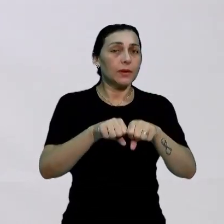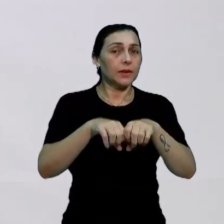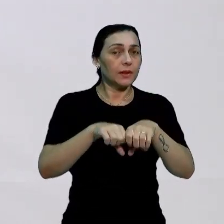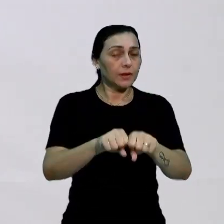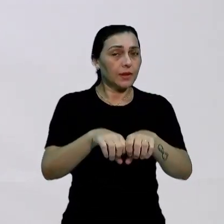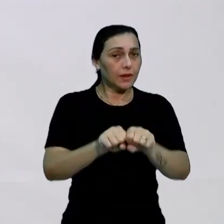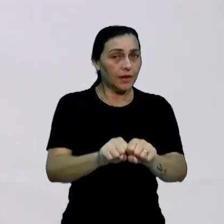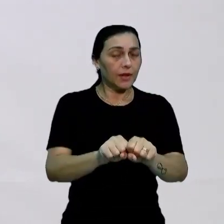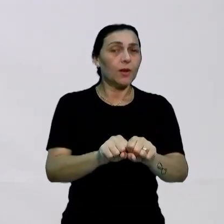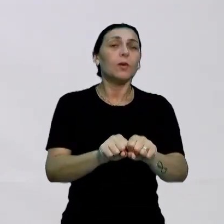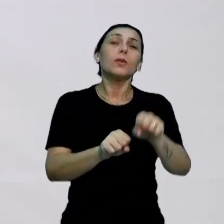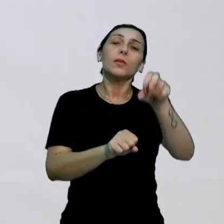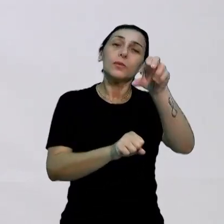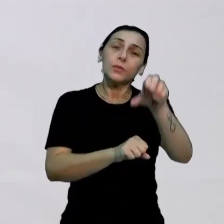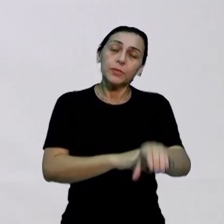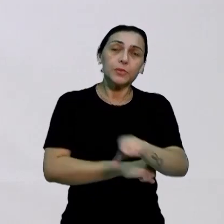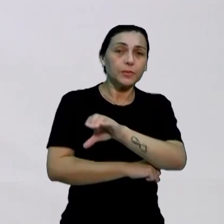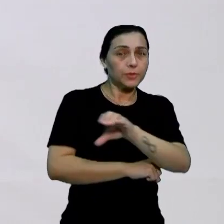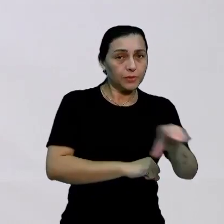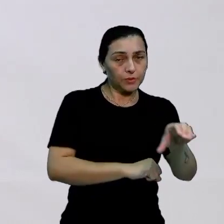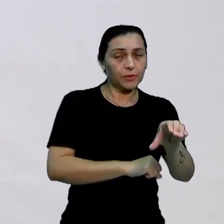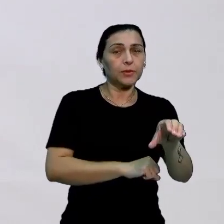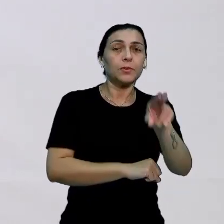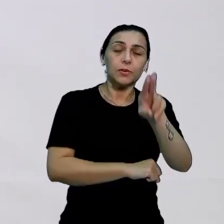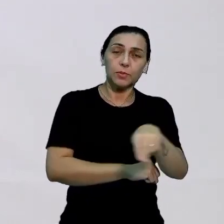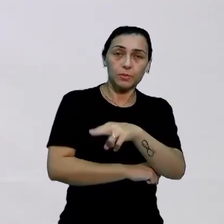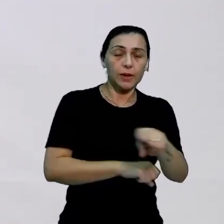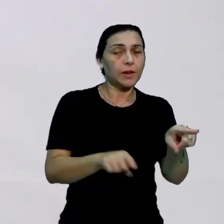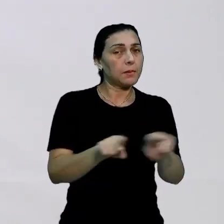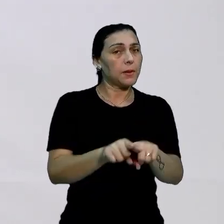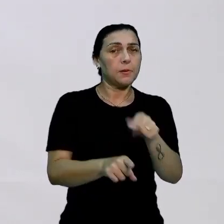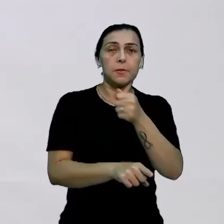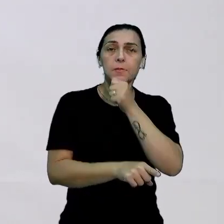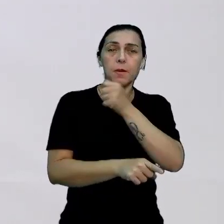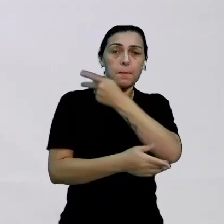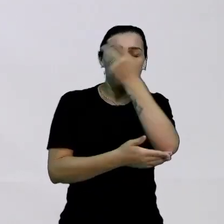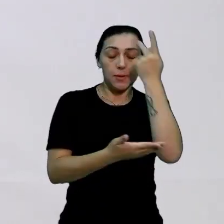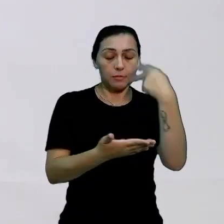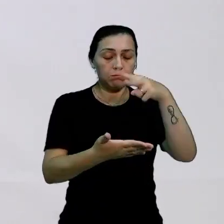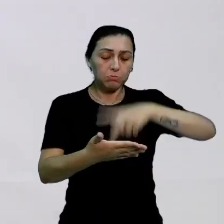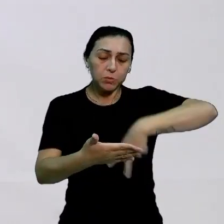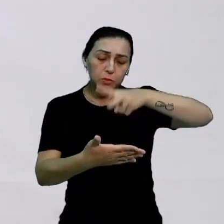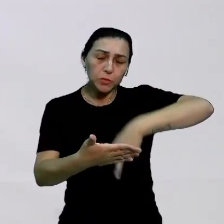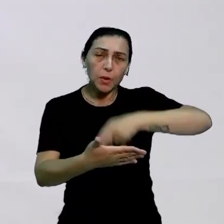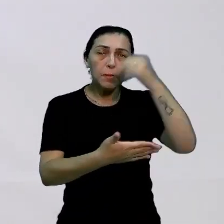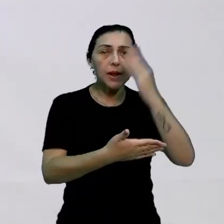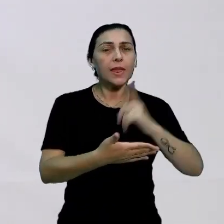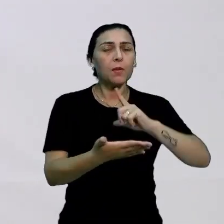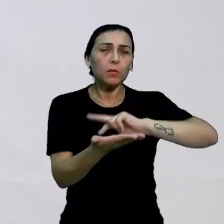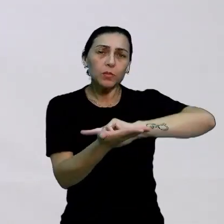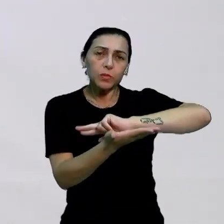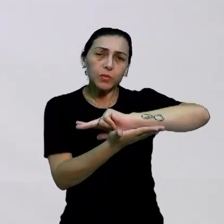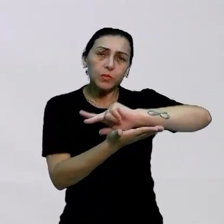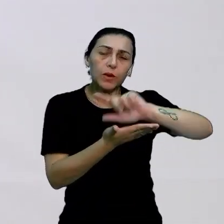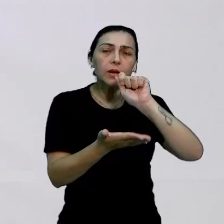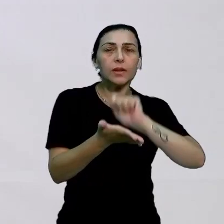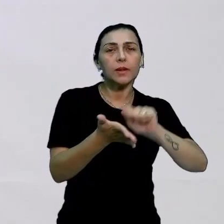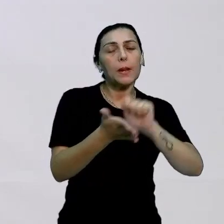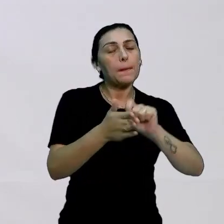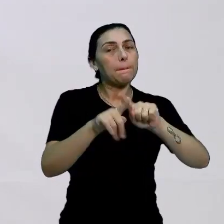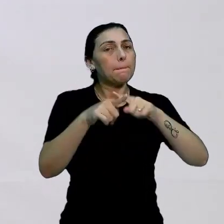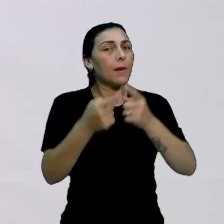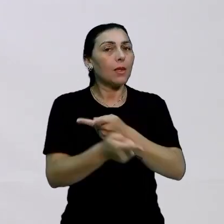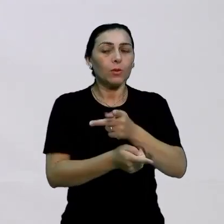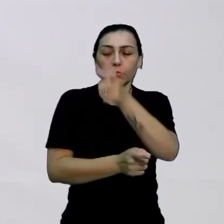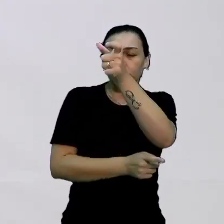cunho catequizador, e ainda nós não temos um público leitor brasileiro. Nós temos diversas escritas, mas